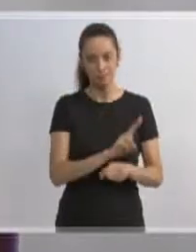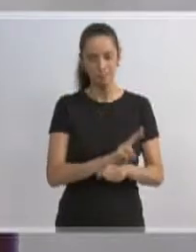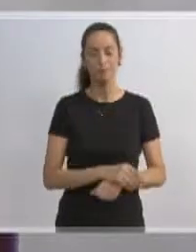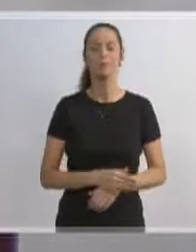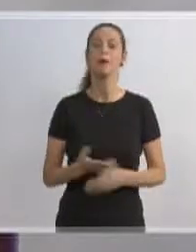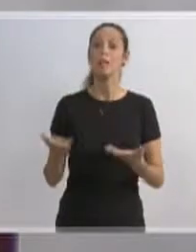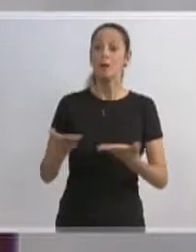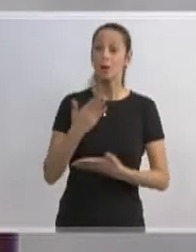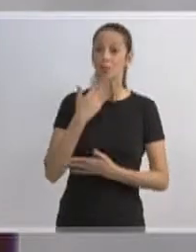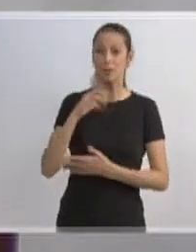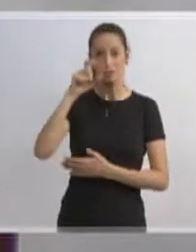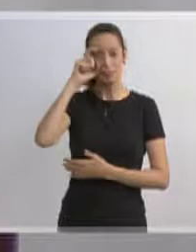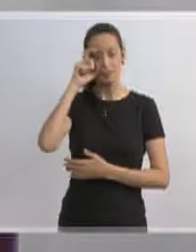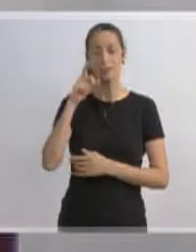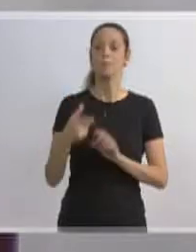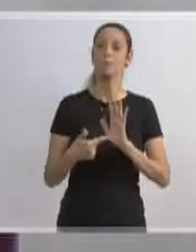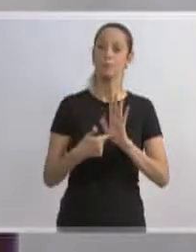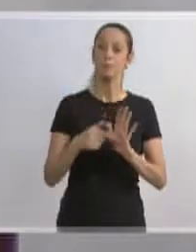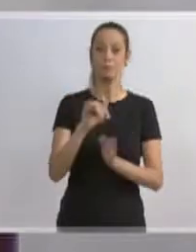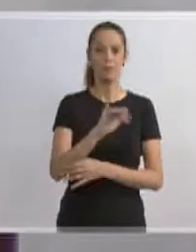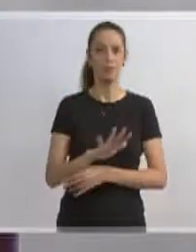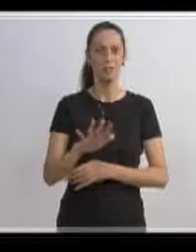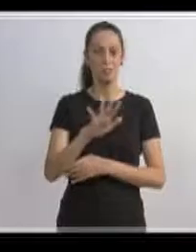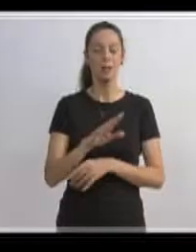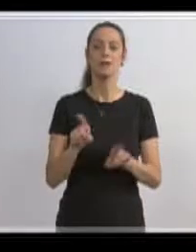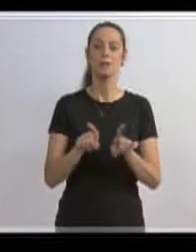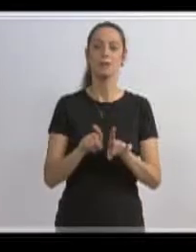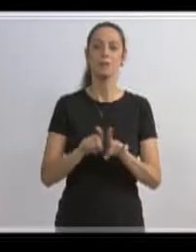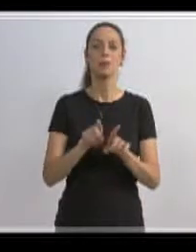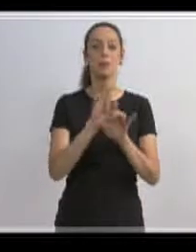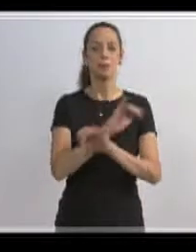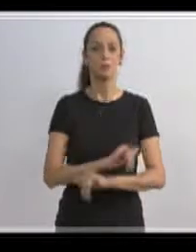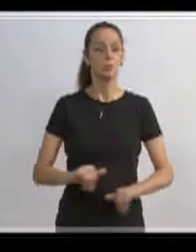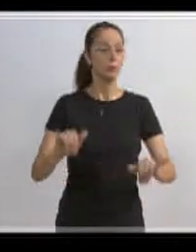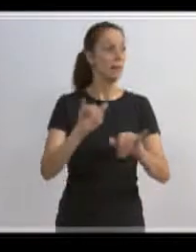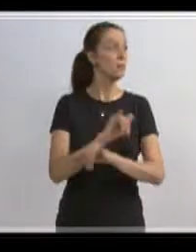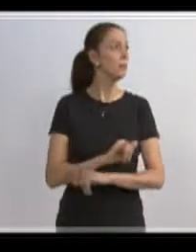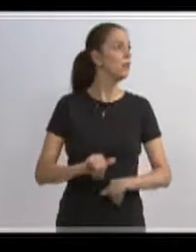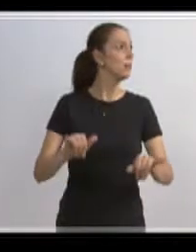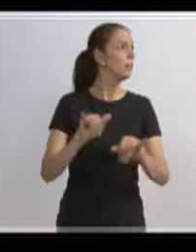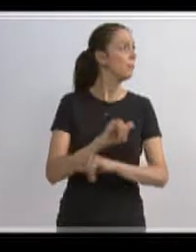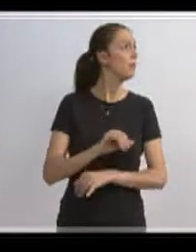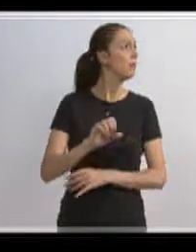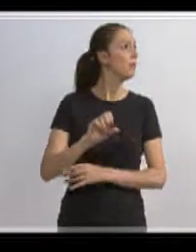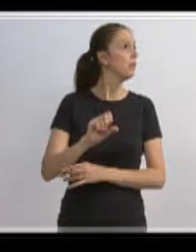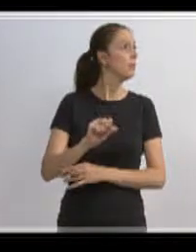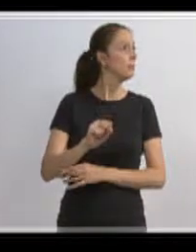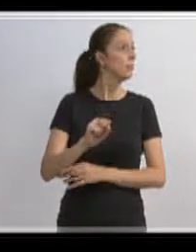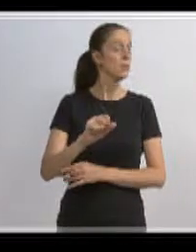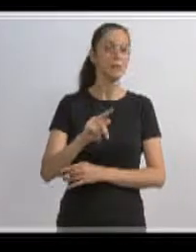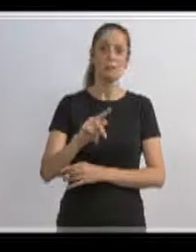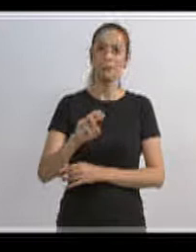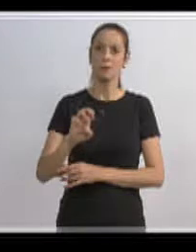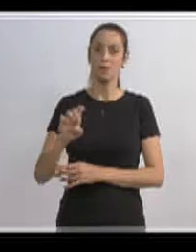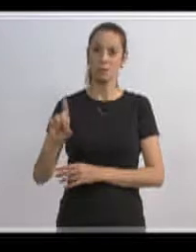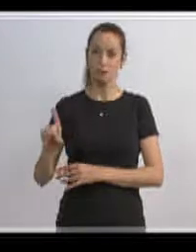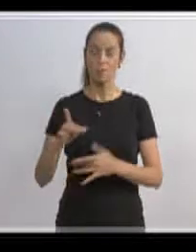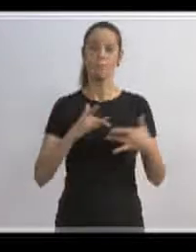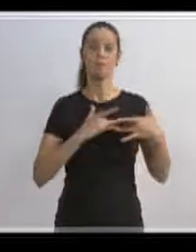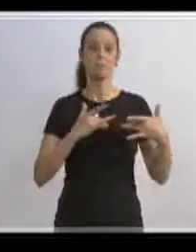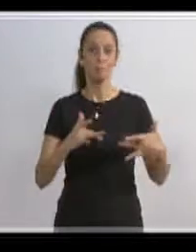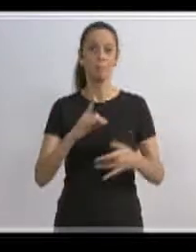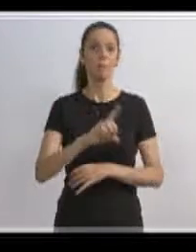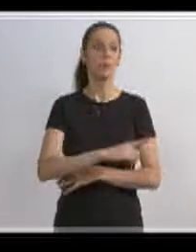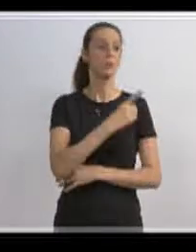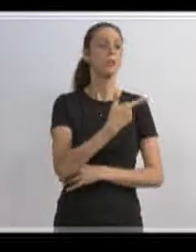tela as imagens, porque hoje foi lançada a campanha do Speed Solidário. O Speed Solidário, que entre os dias 19, 20 e 21 de